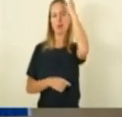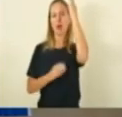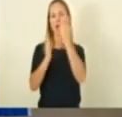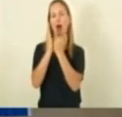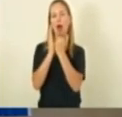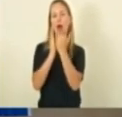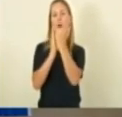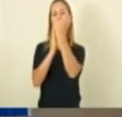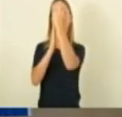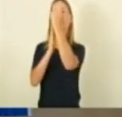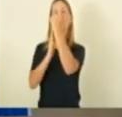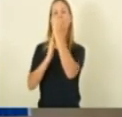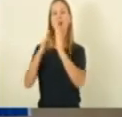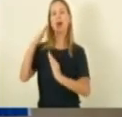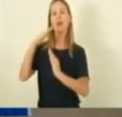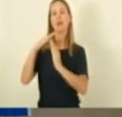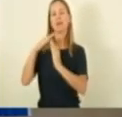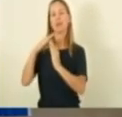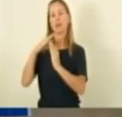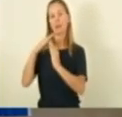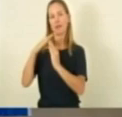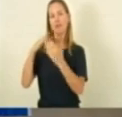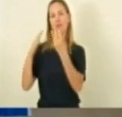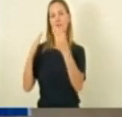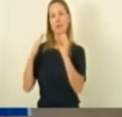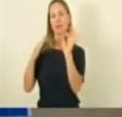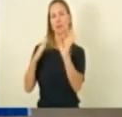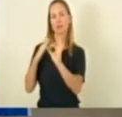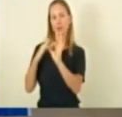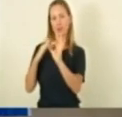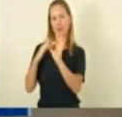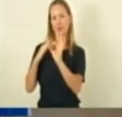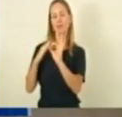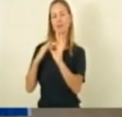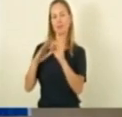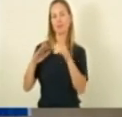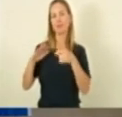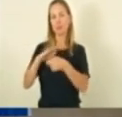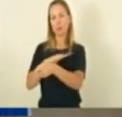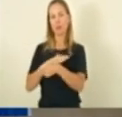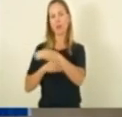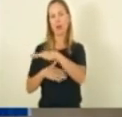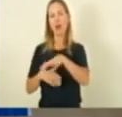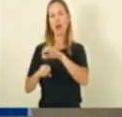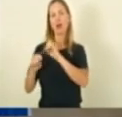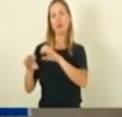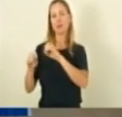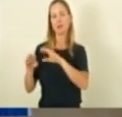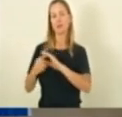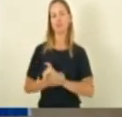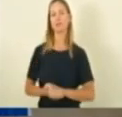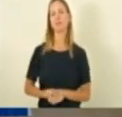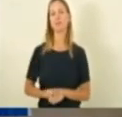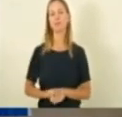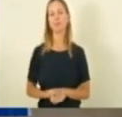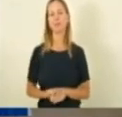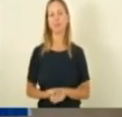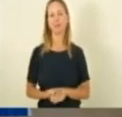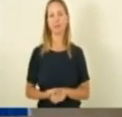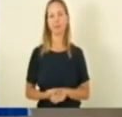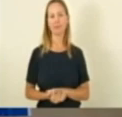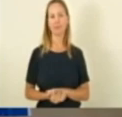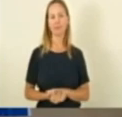aumente gradativamente o percentual a ser investido em educação até atingir